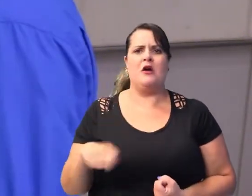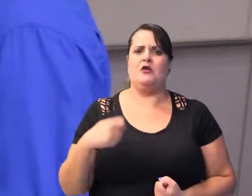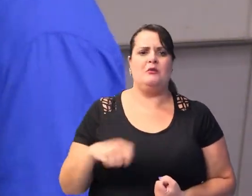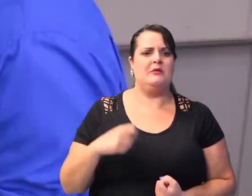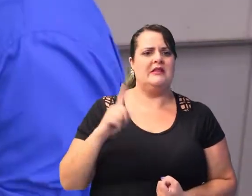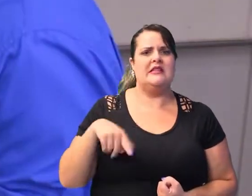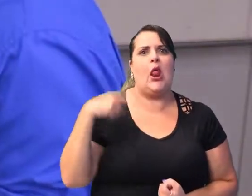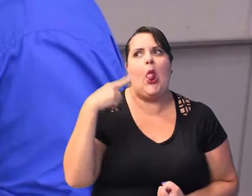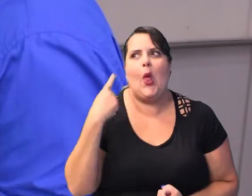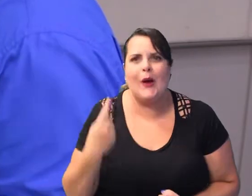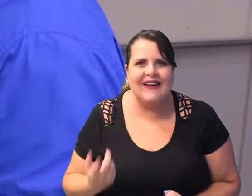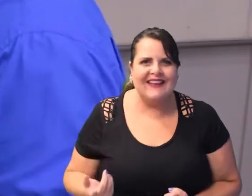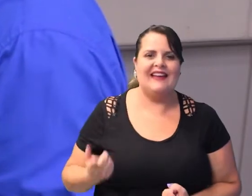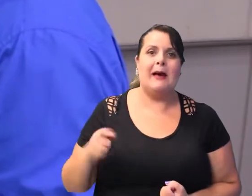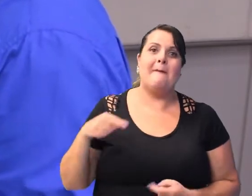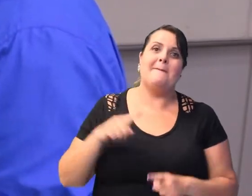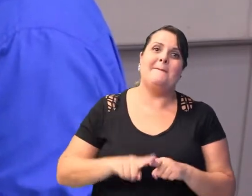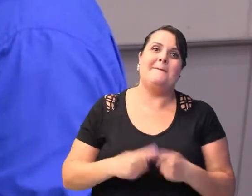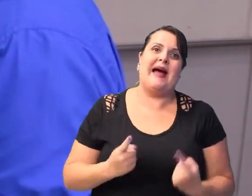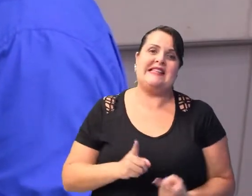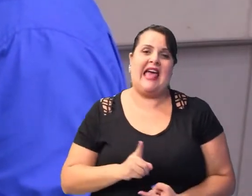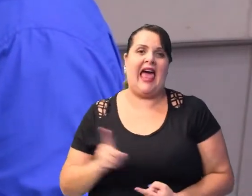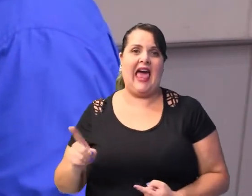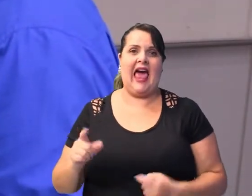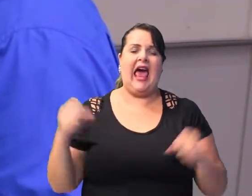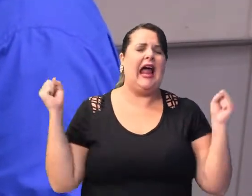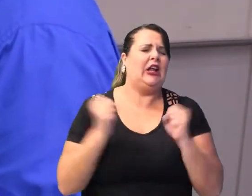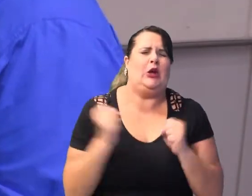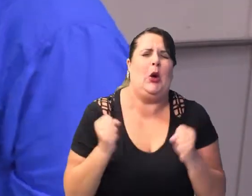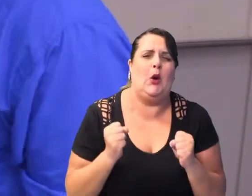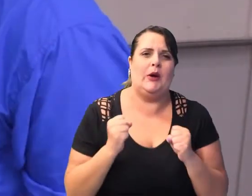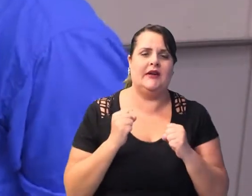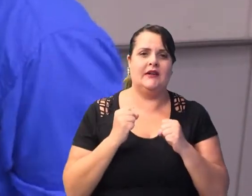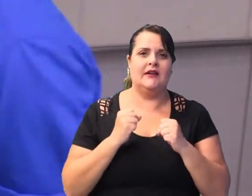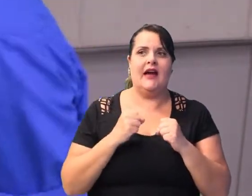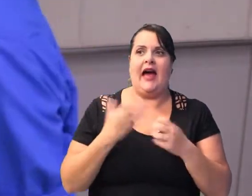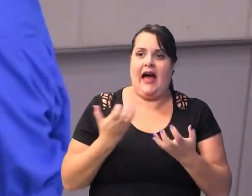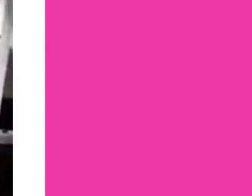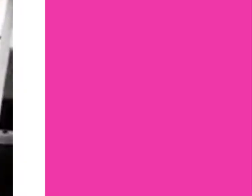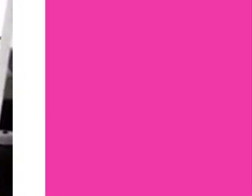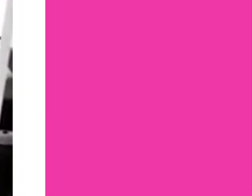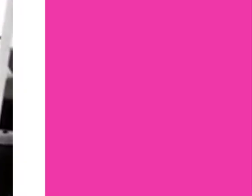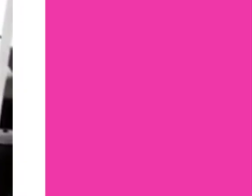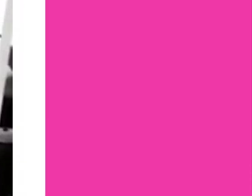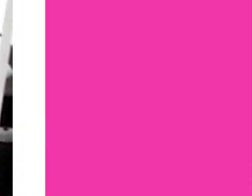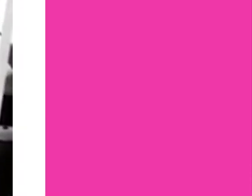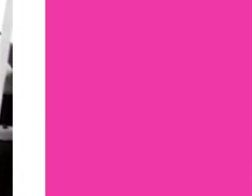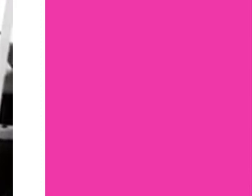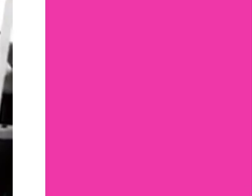loucura é que a melhor pessoa intensa a turma vão fazer muito eu sou assim